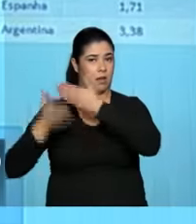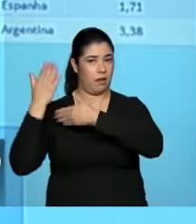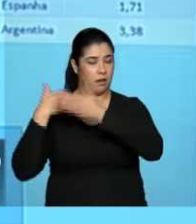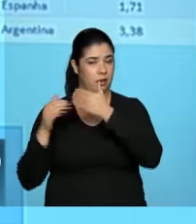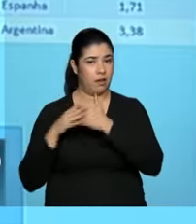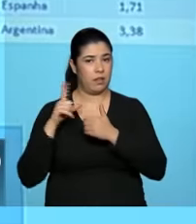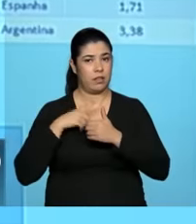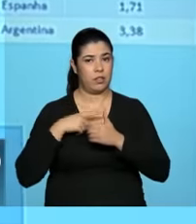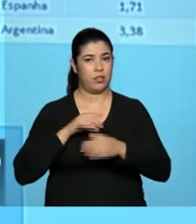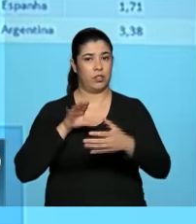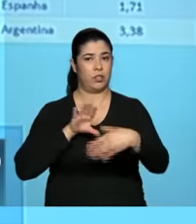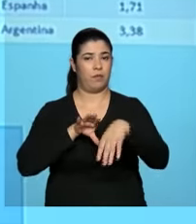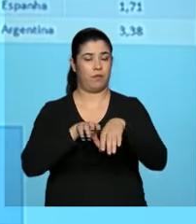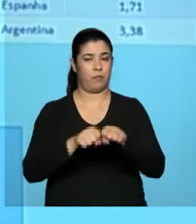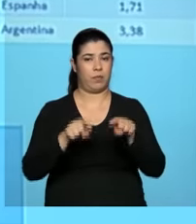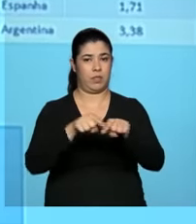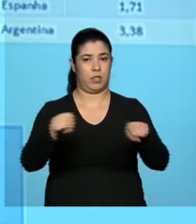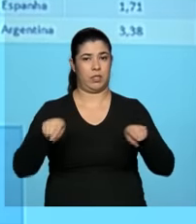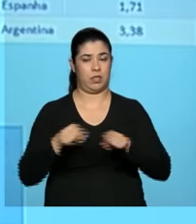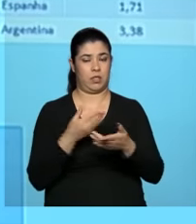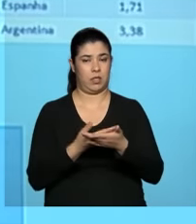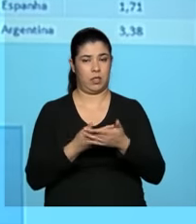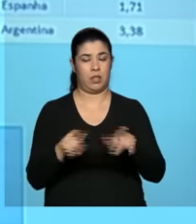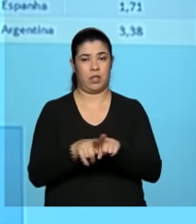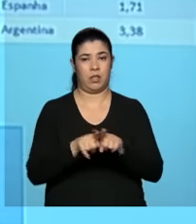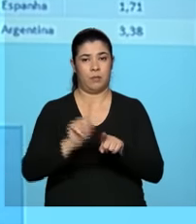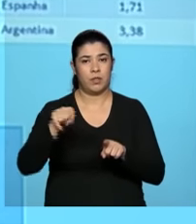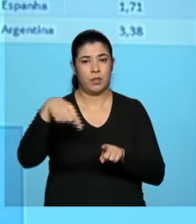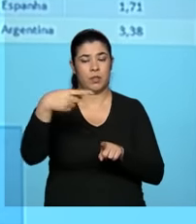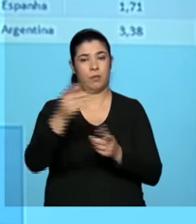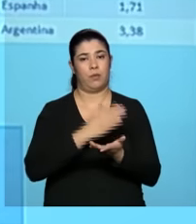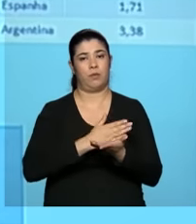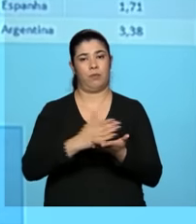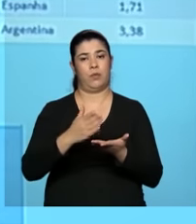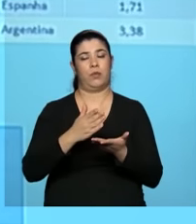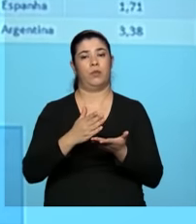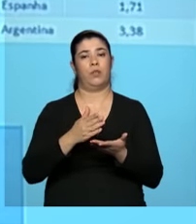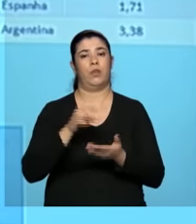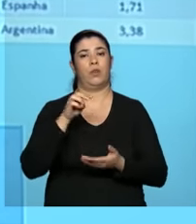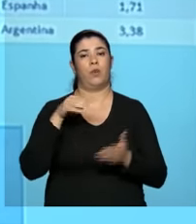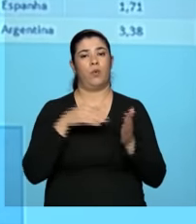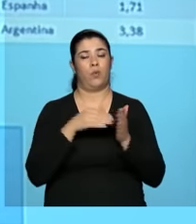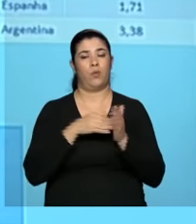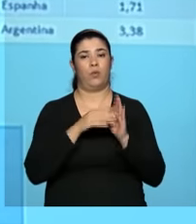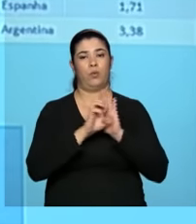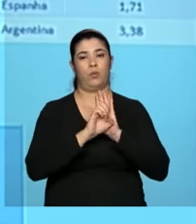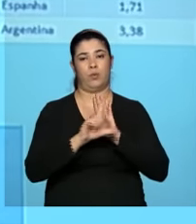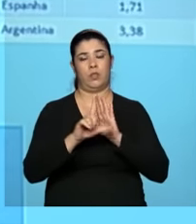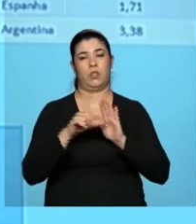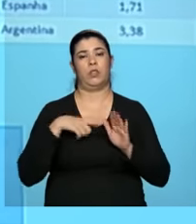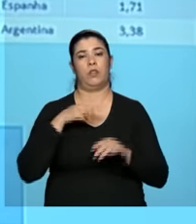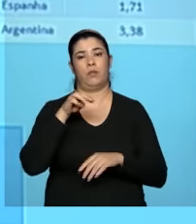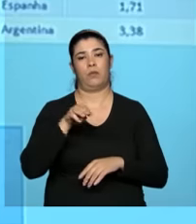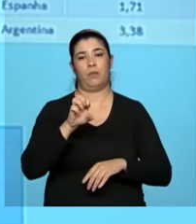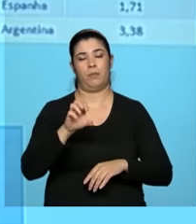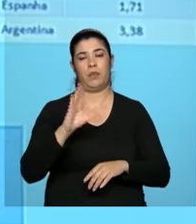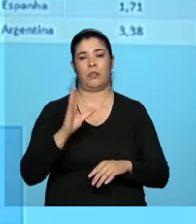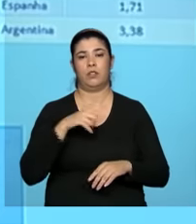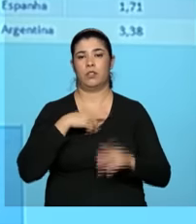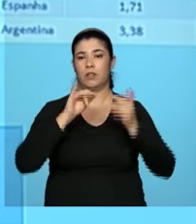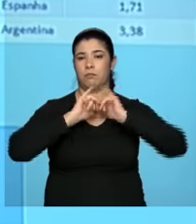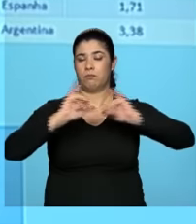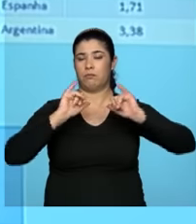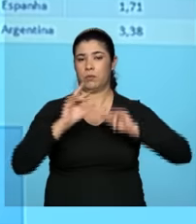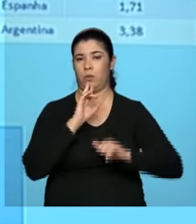autorizado para depois também ser implantado, mas já está autorizado pelo último edital que nós, do qual divulgamos o